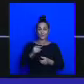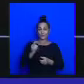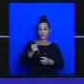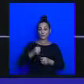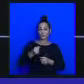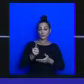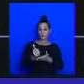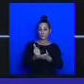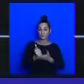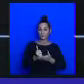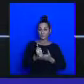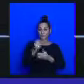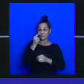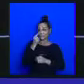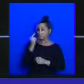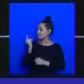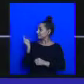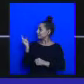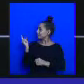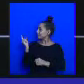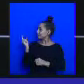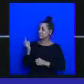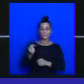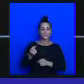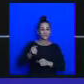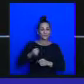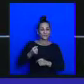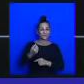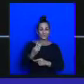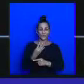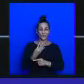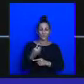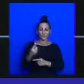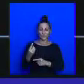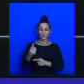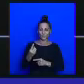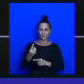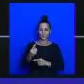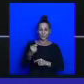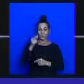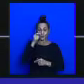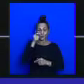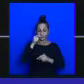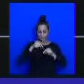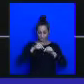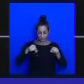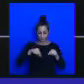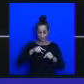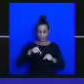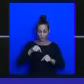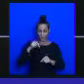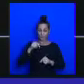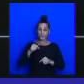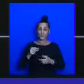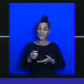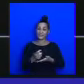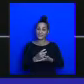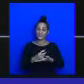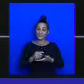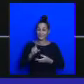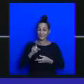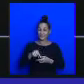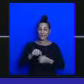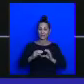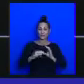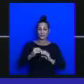Último número chegando. E é o 41. Conferindo as dezenas sorteadas agora na